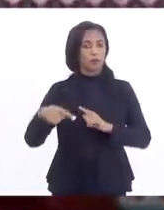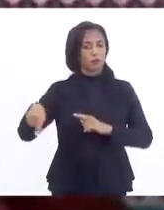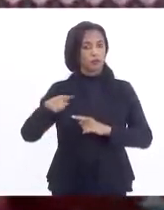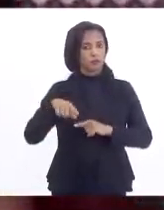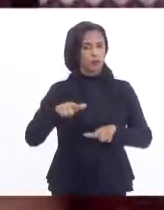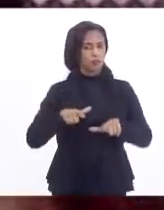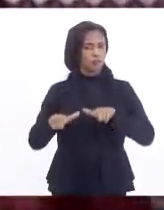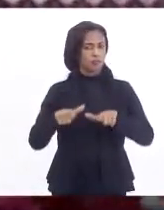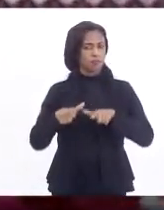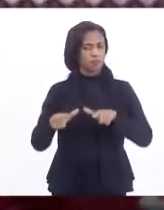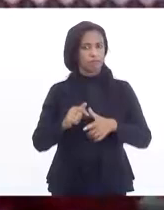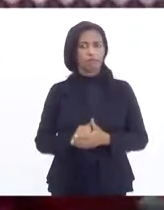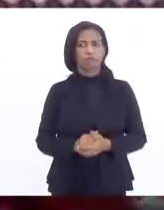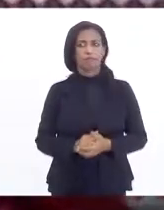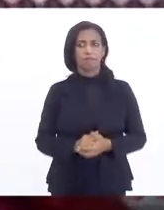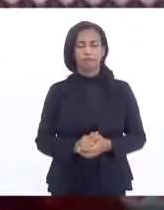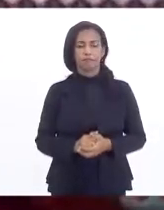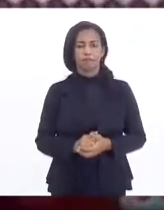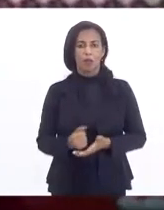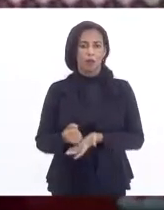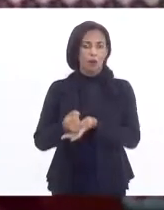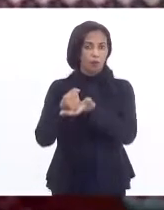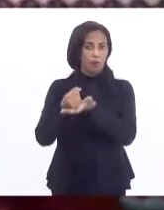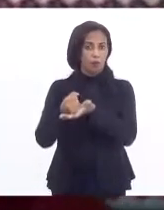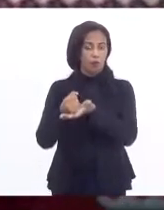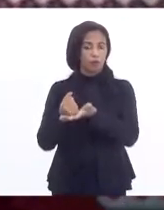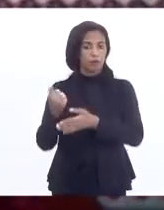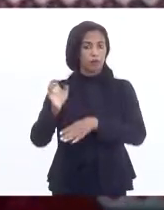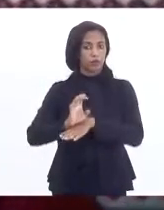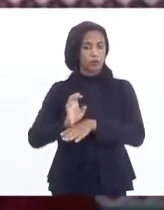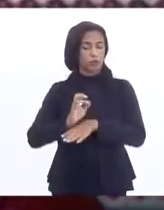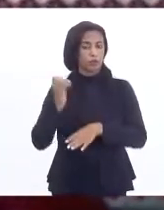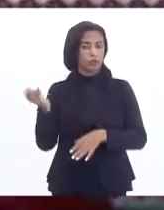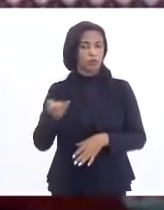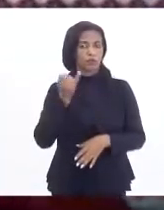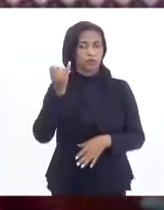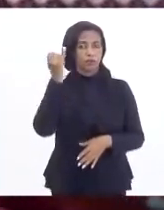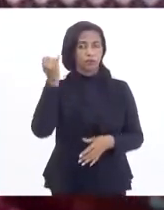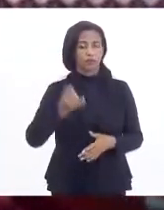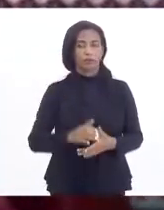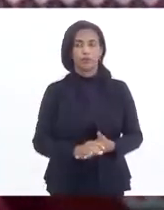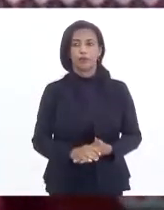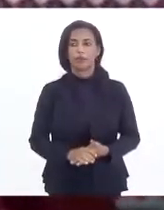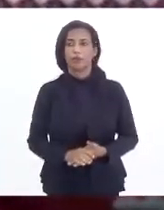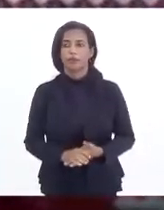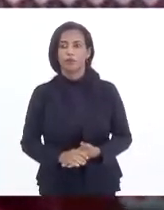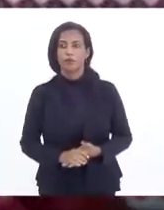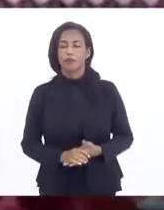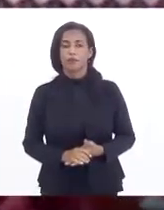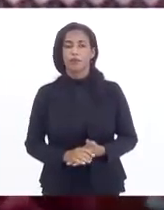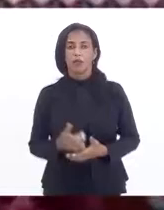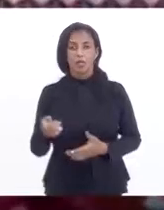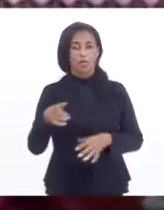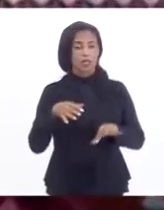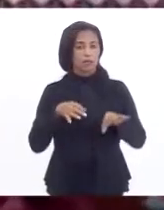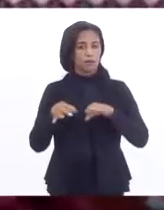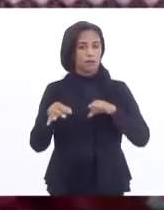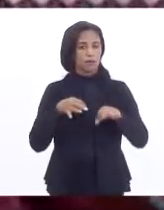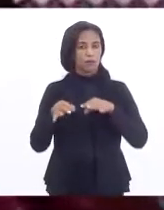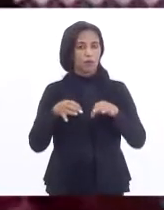é fundamental o apoio do Estado nesse sentido para essas categorias. Nesse ponto, o presente projeto